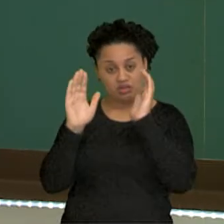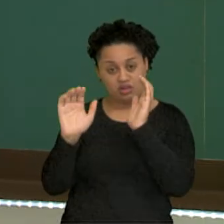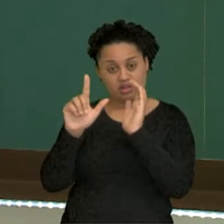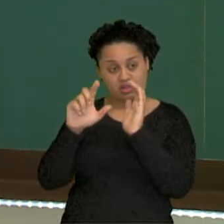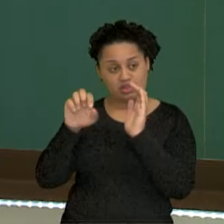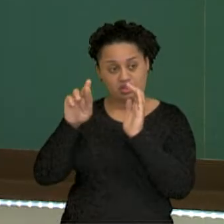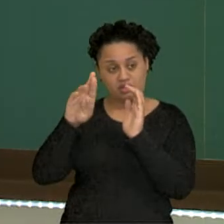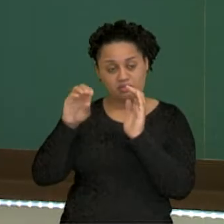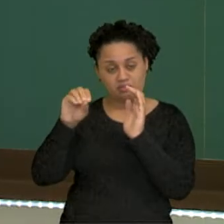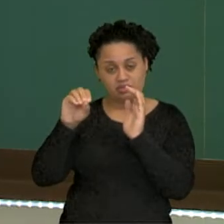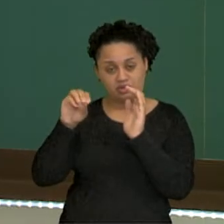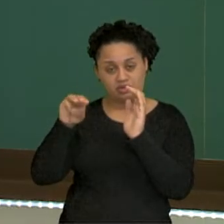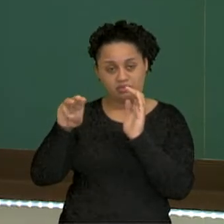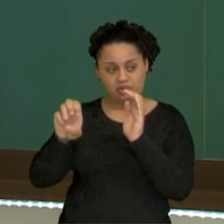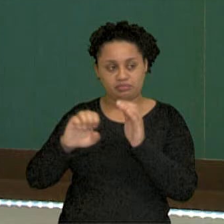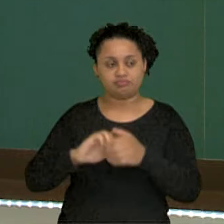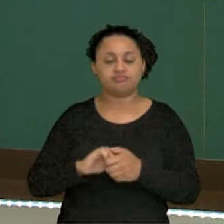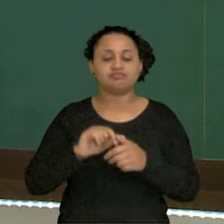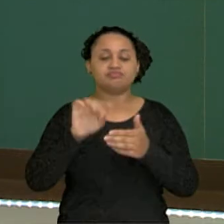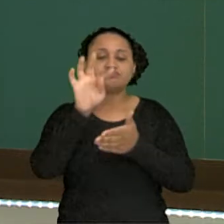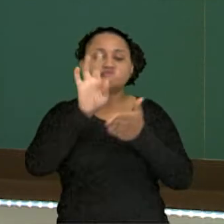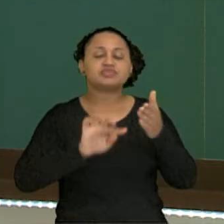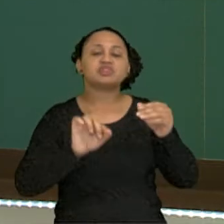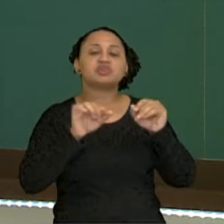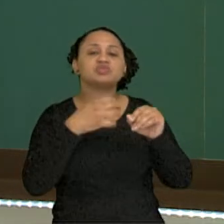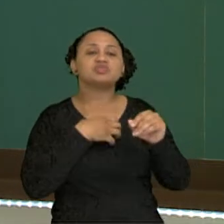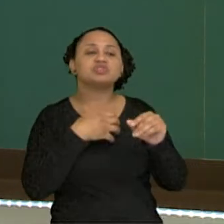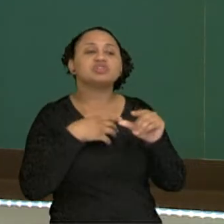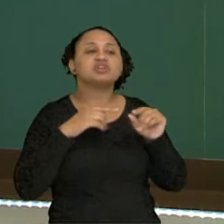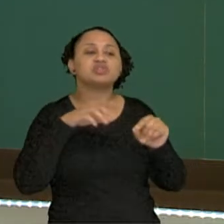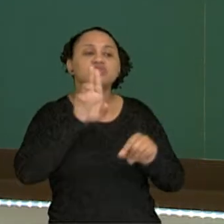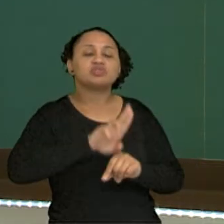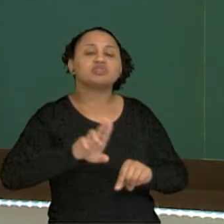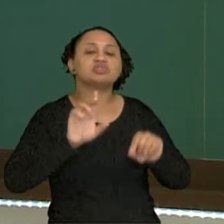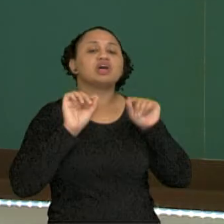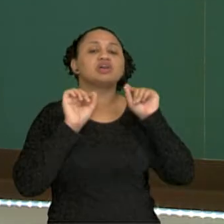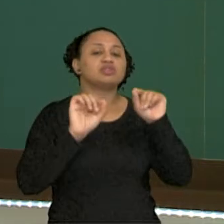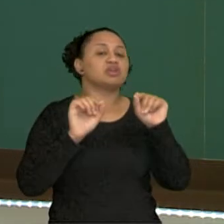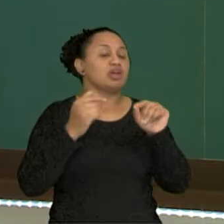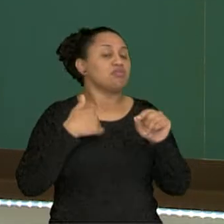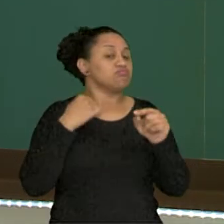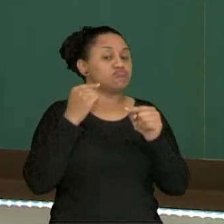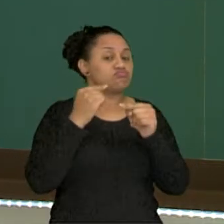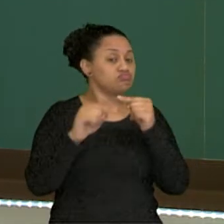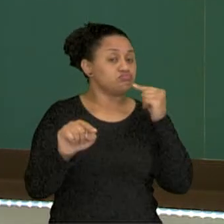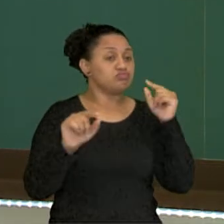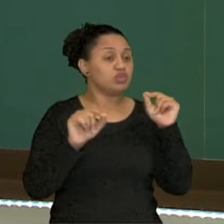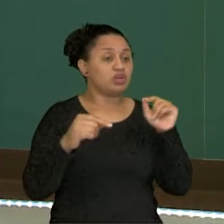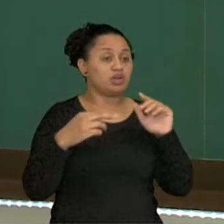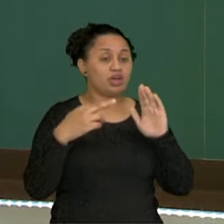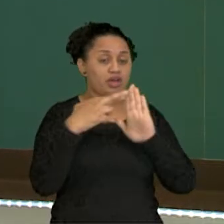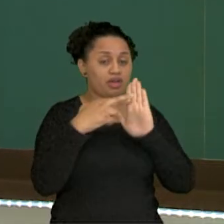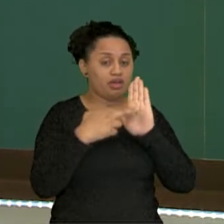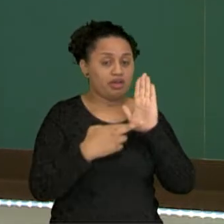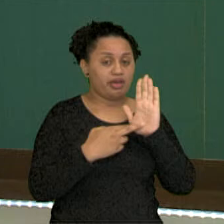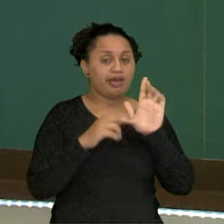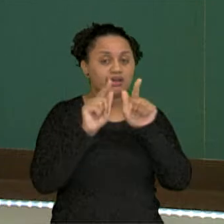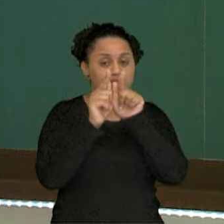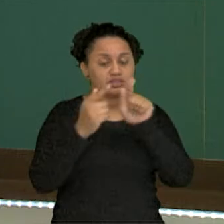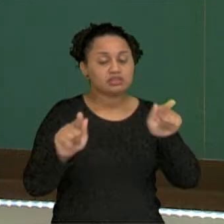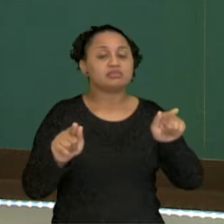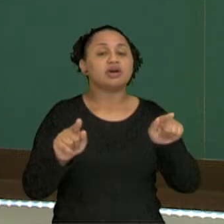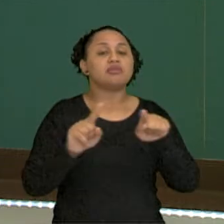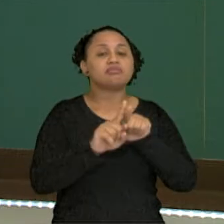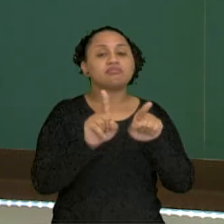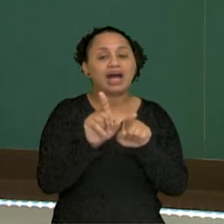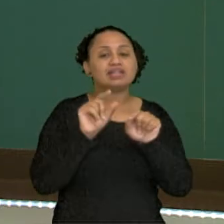Nesse texto, as formas utilizadas que não estão de acordo com a norma gramatical e